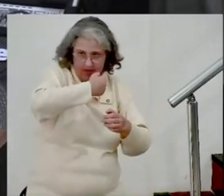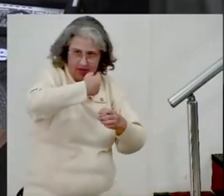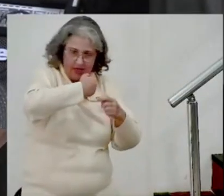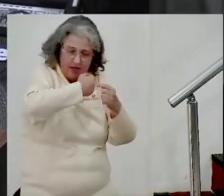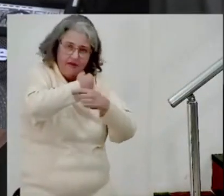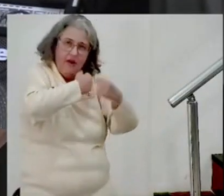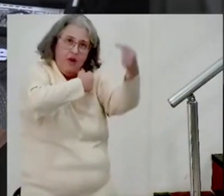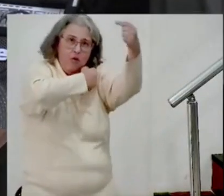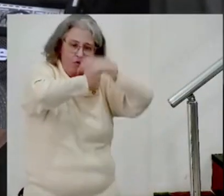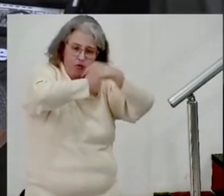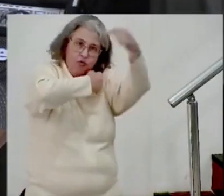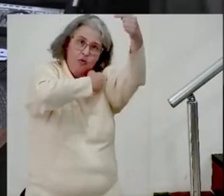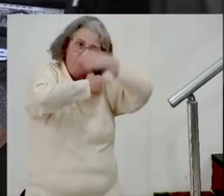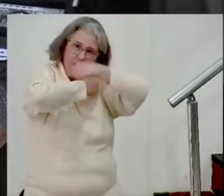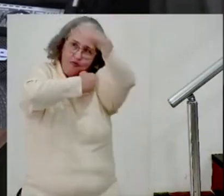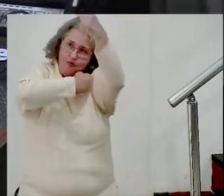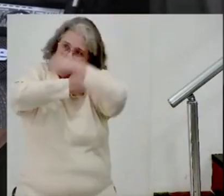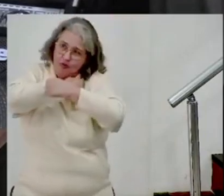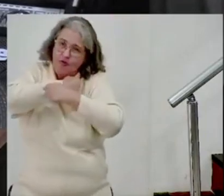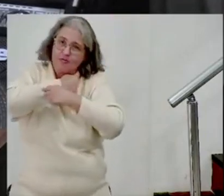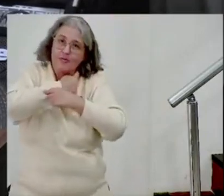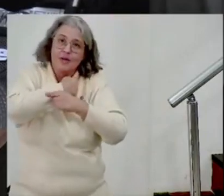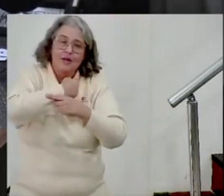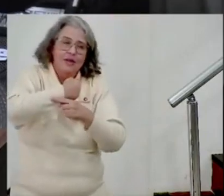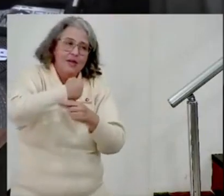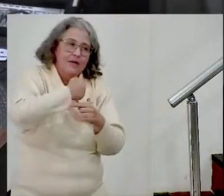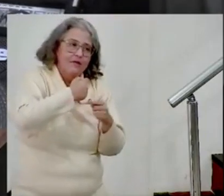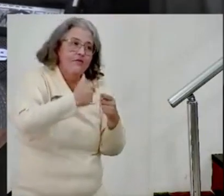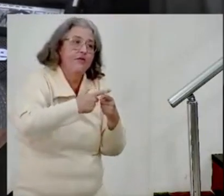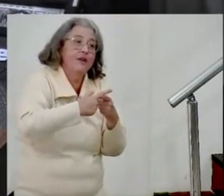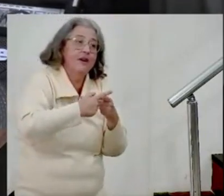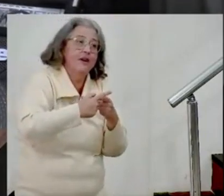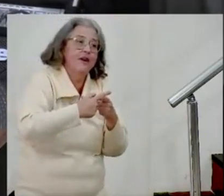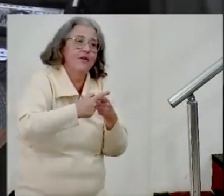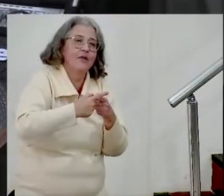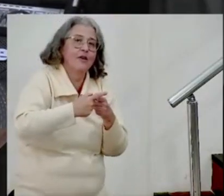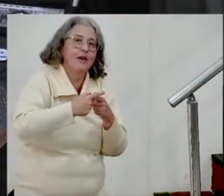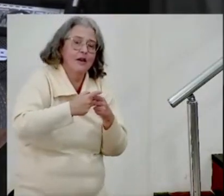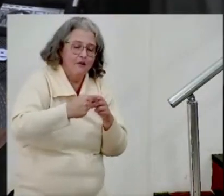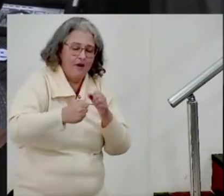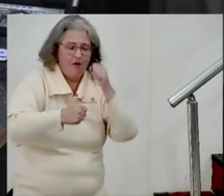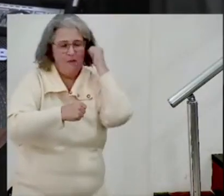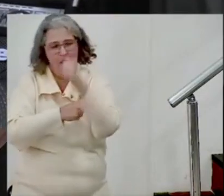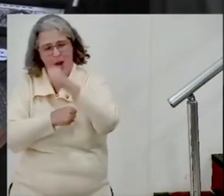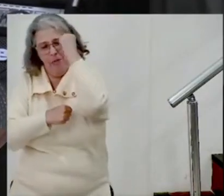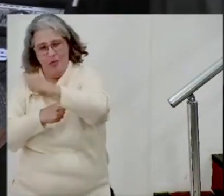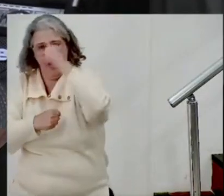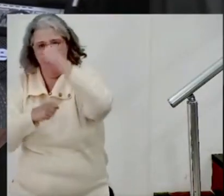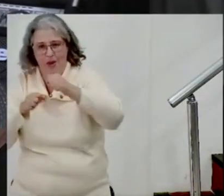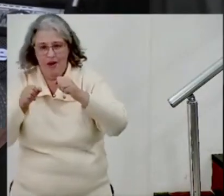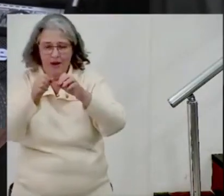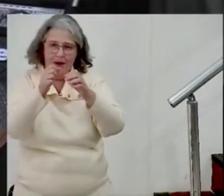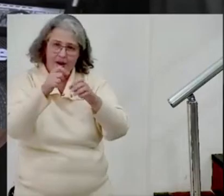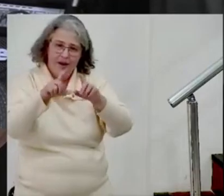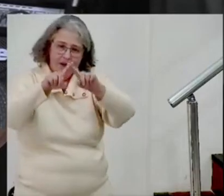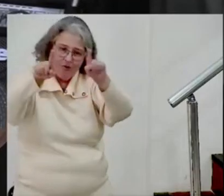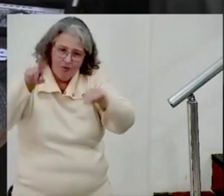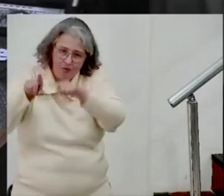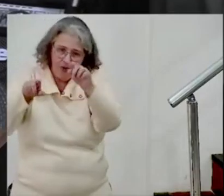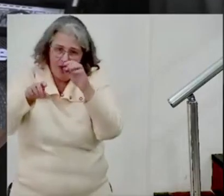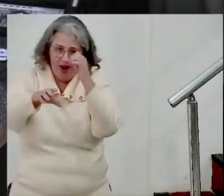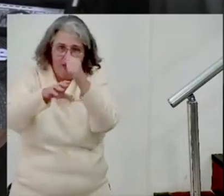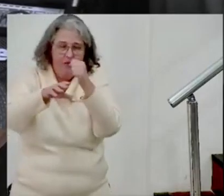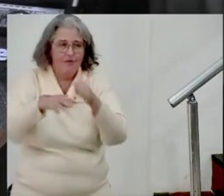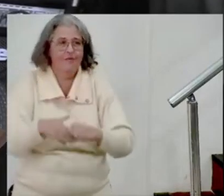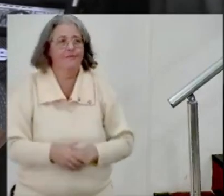de dentro da montanha, da cidade fortificada, e vão ali tentando arrumar um buraco na muralha. E enquanto eles fazem isso,